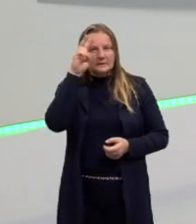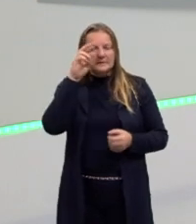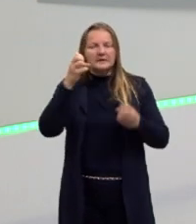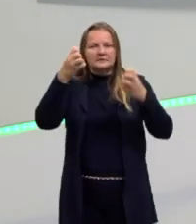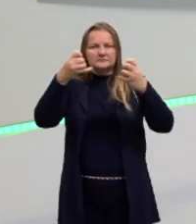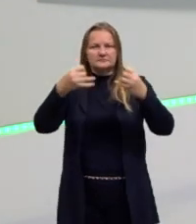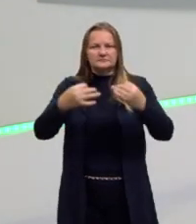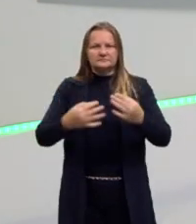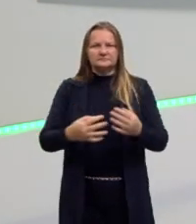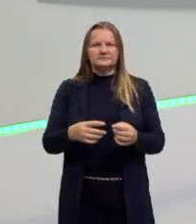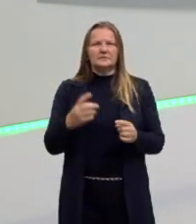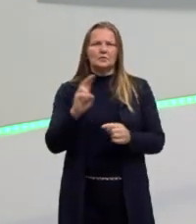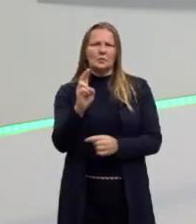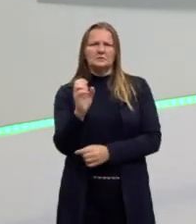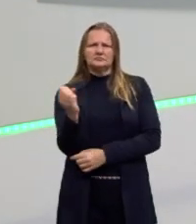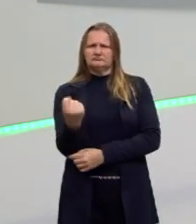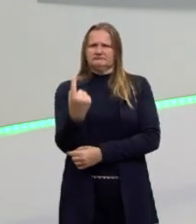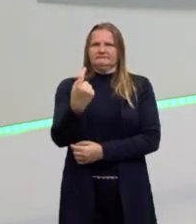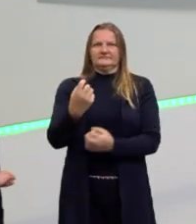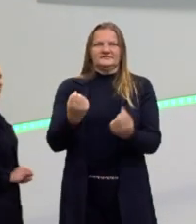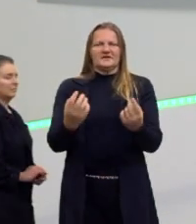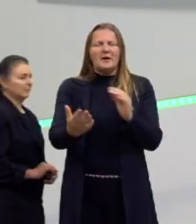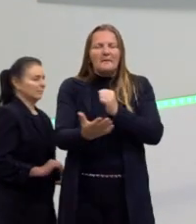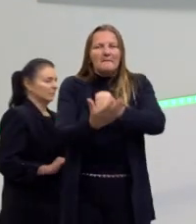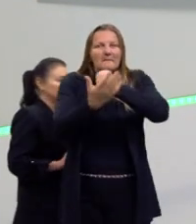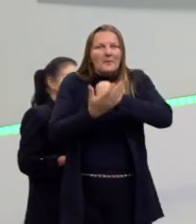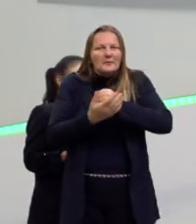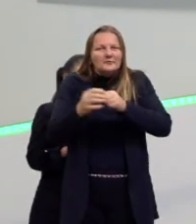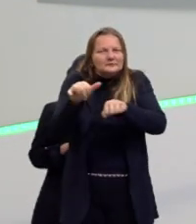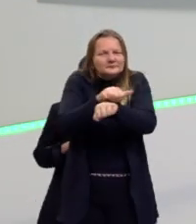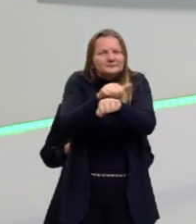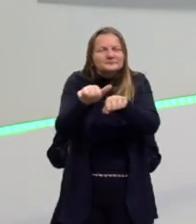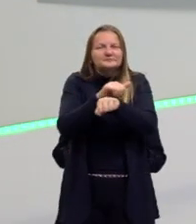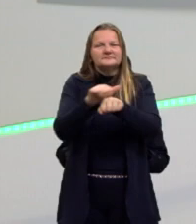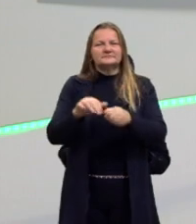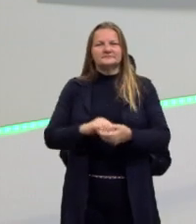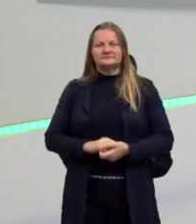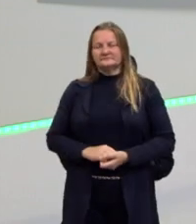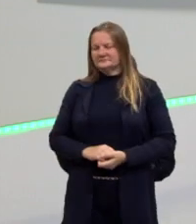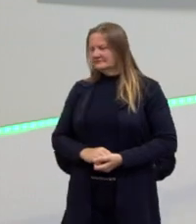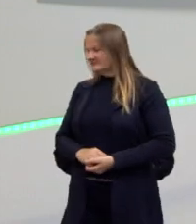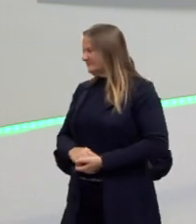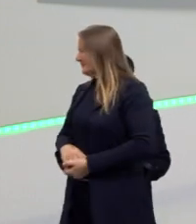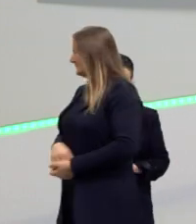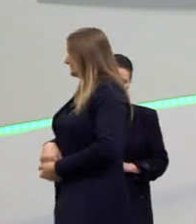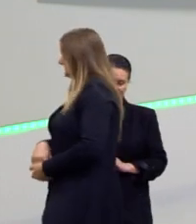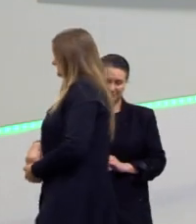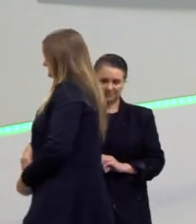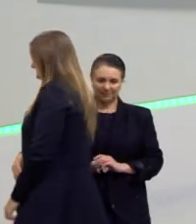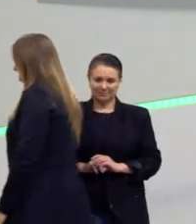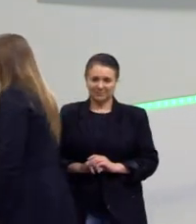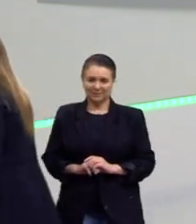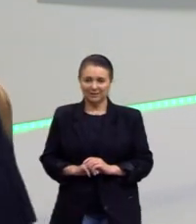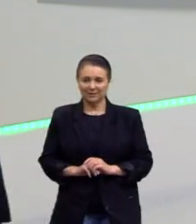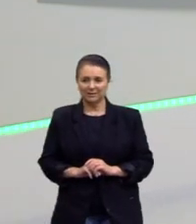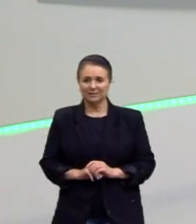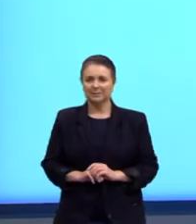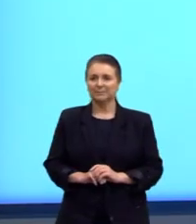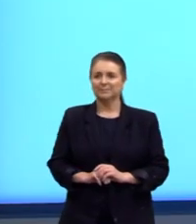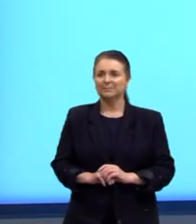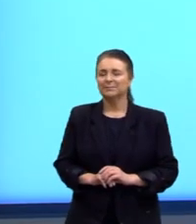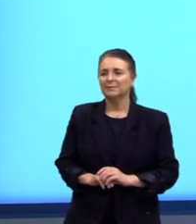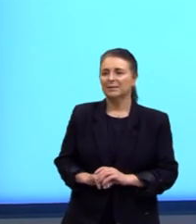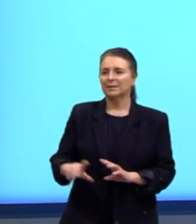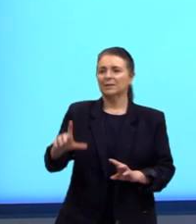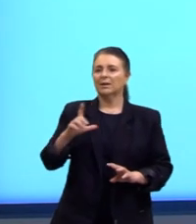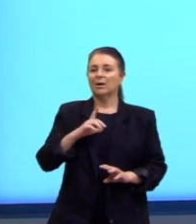está falando. Um nome diferente às vezes ajuda nesse sentido, né, associa somente com aquele assunto. Então,